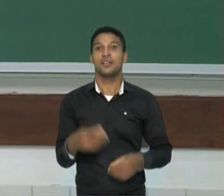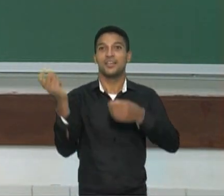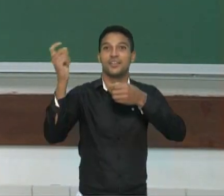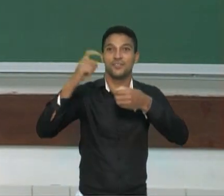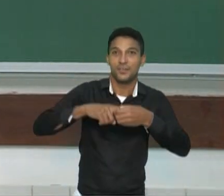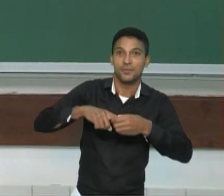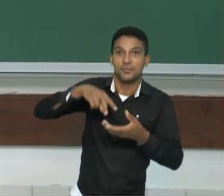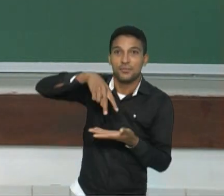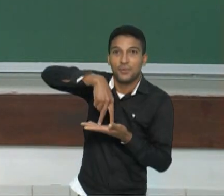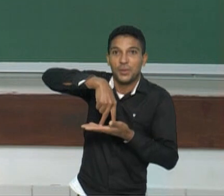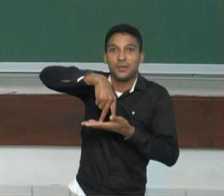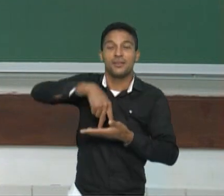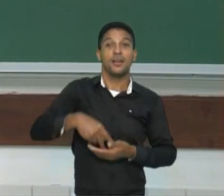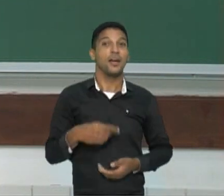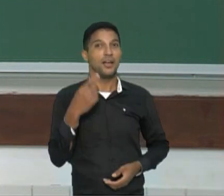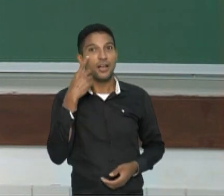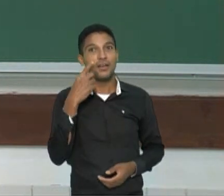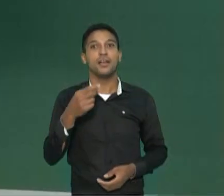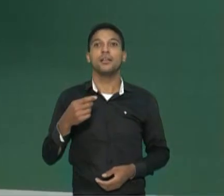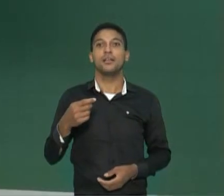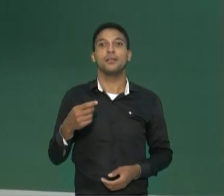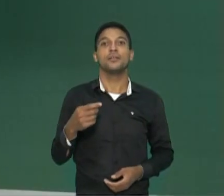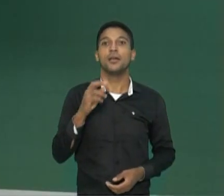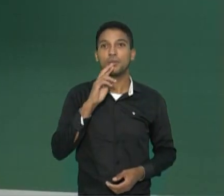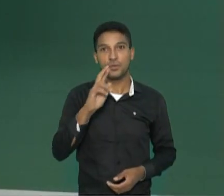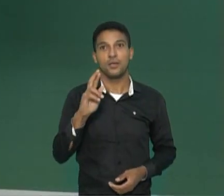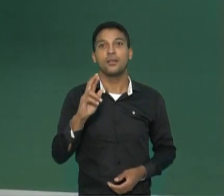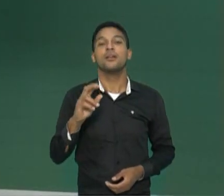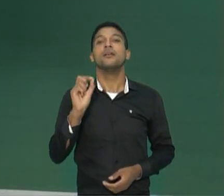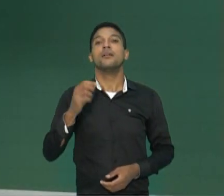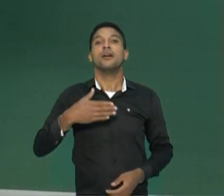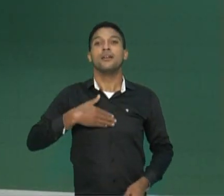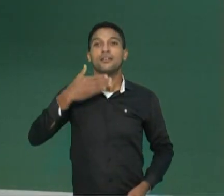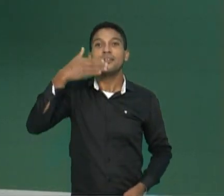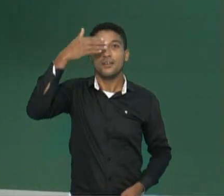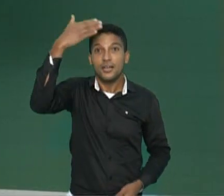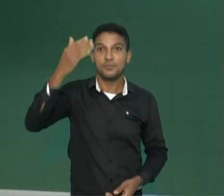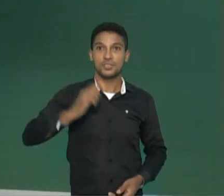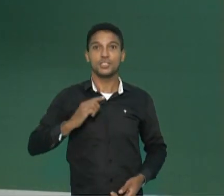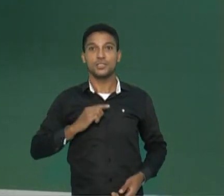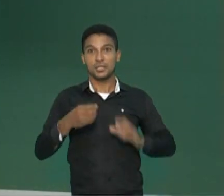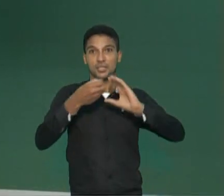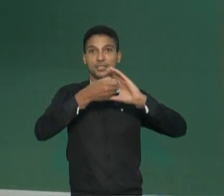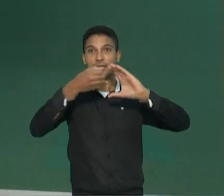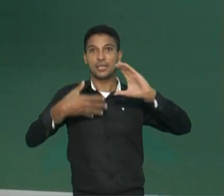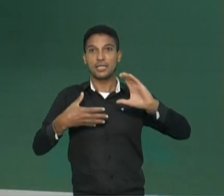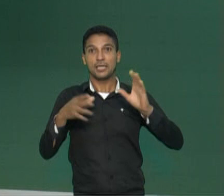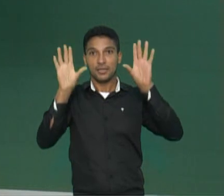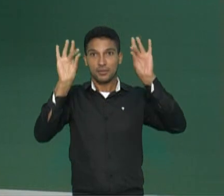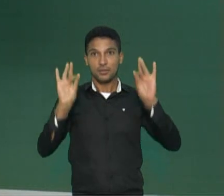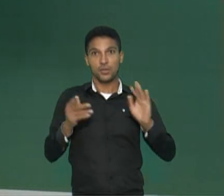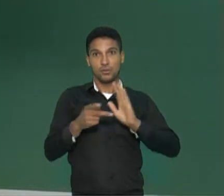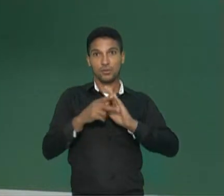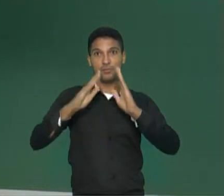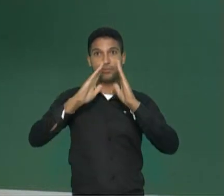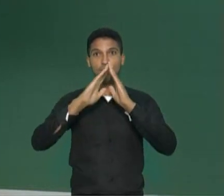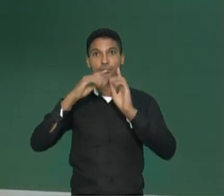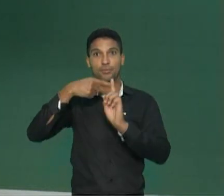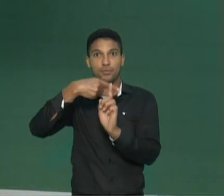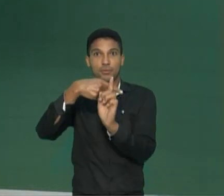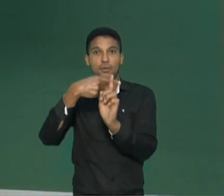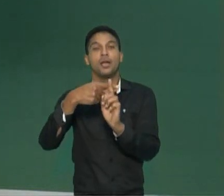Voltamos aqui, pessoal, lógico, né, que árabes tinham uma atitude especial à face da representação figurativa, lógico que isso é